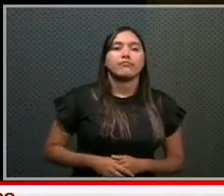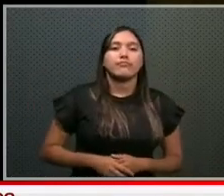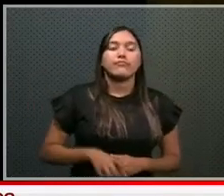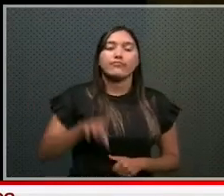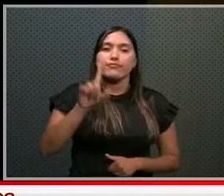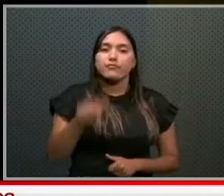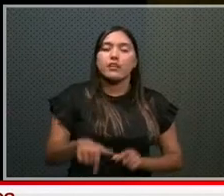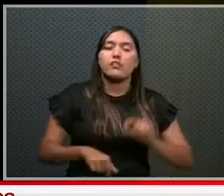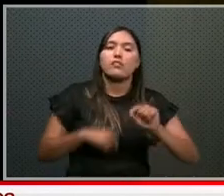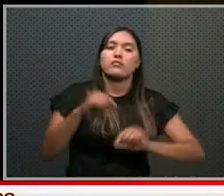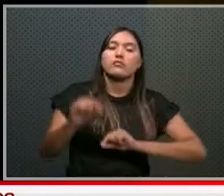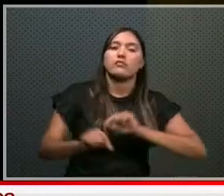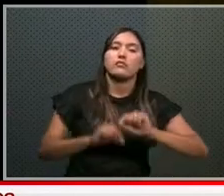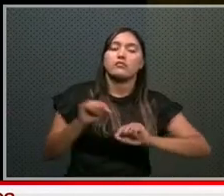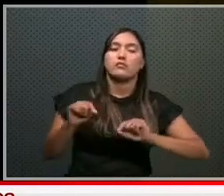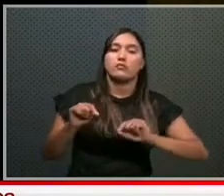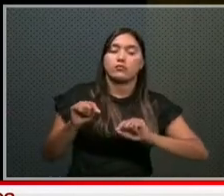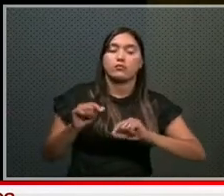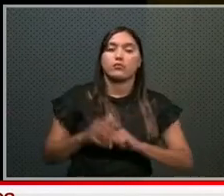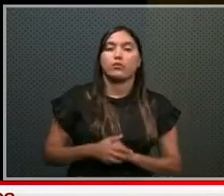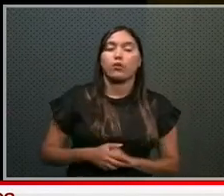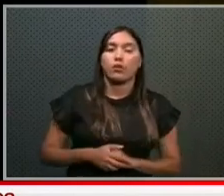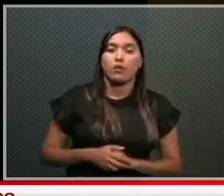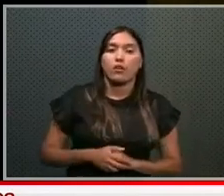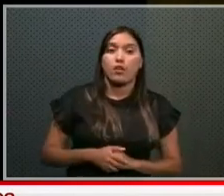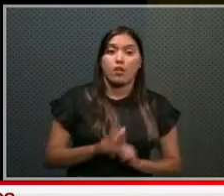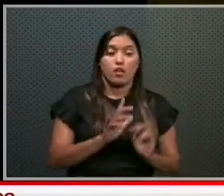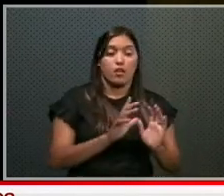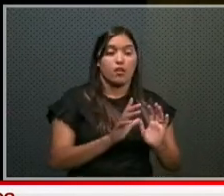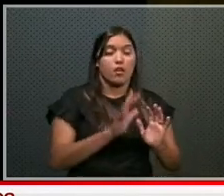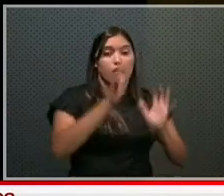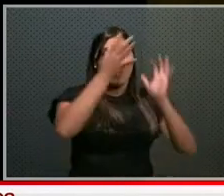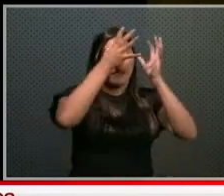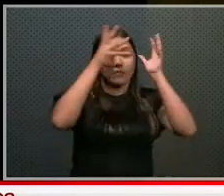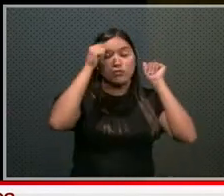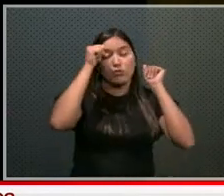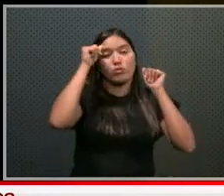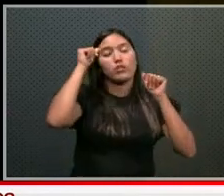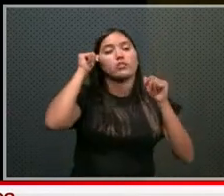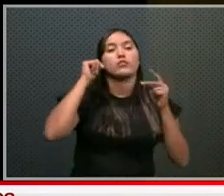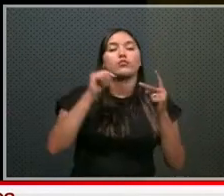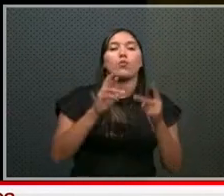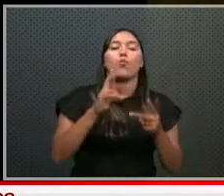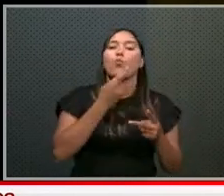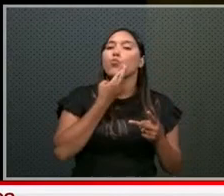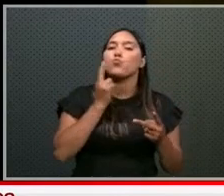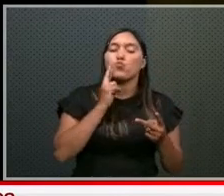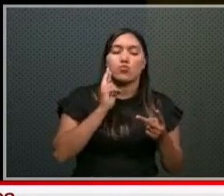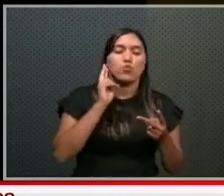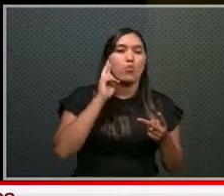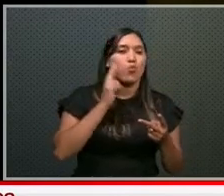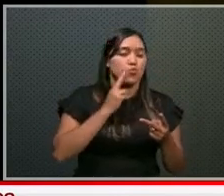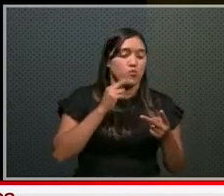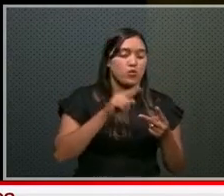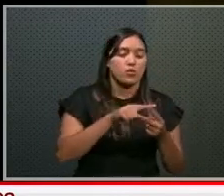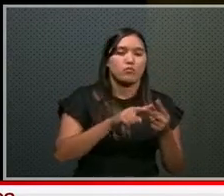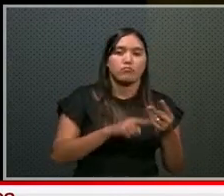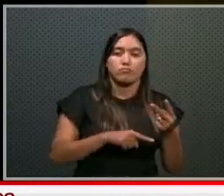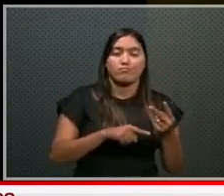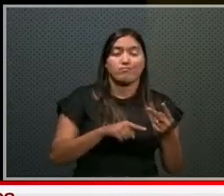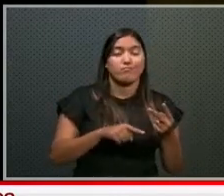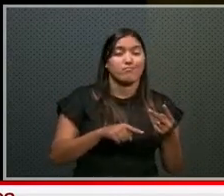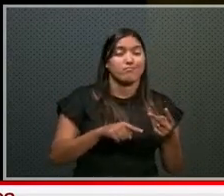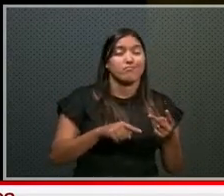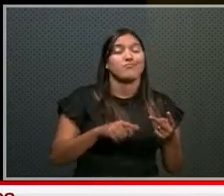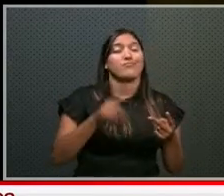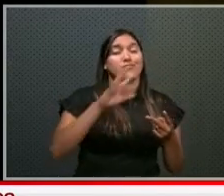que foi juntamente com Amazonas Mato Grosso e Rondônia os campeões de um ranking que ninguém gostaria